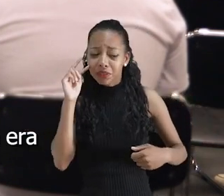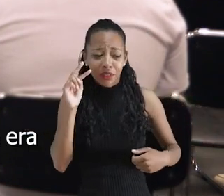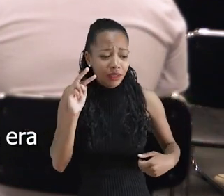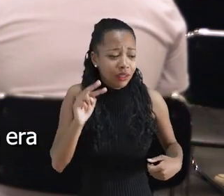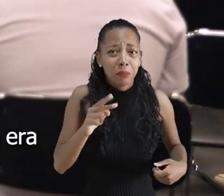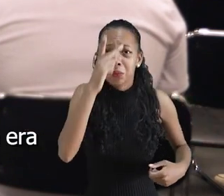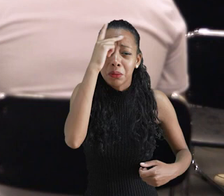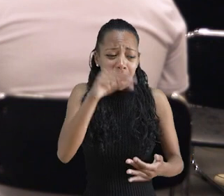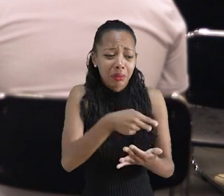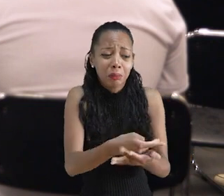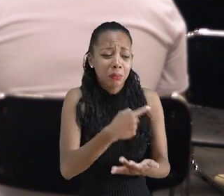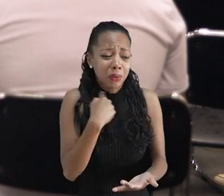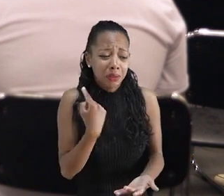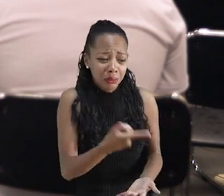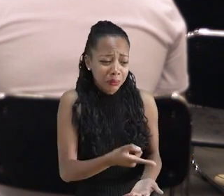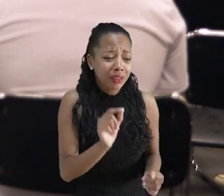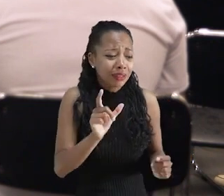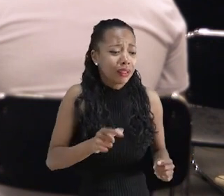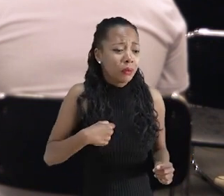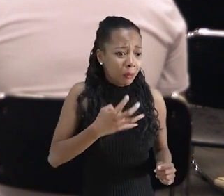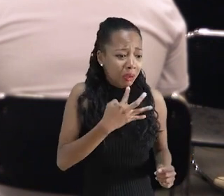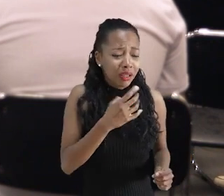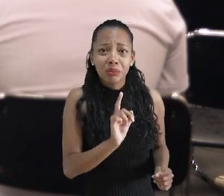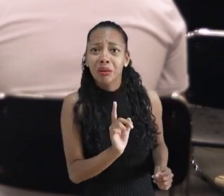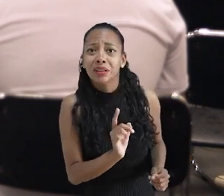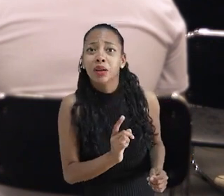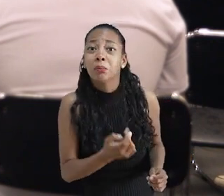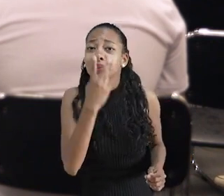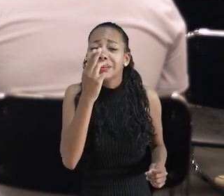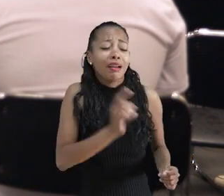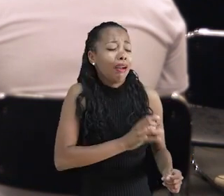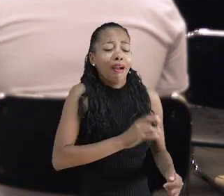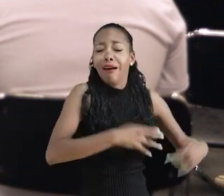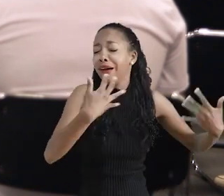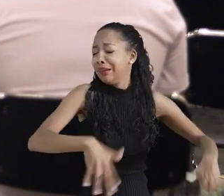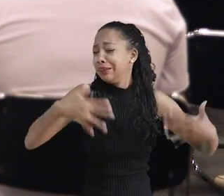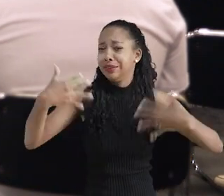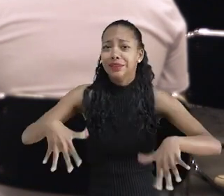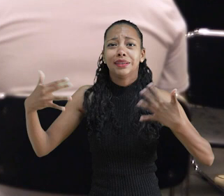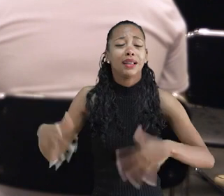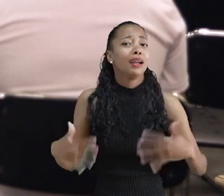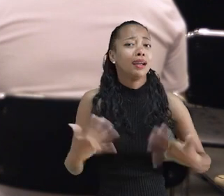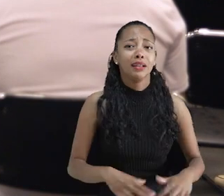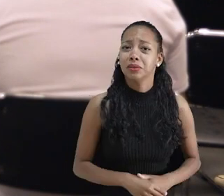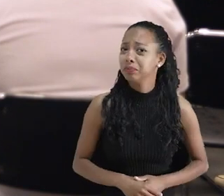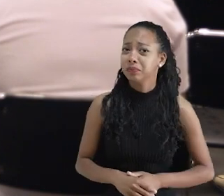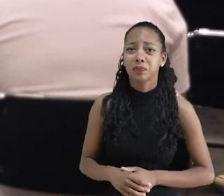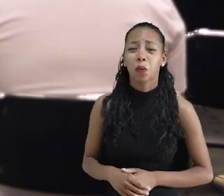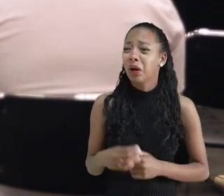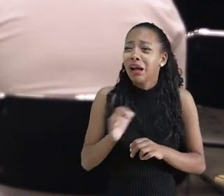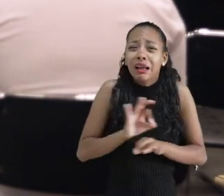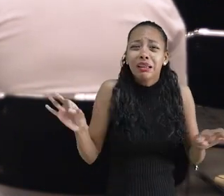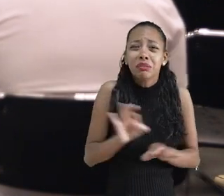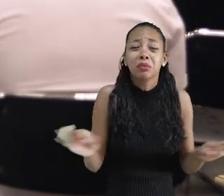assim um ou outro e saiam correndo paraas suas casas um clima de pânico de terror nós estávamos ali totalmente apavorados um